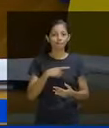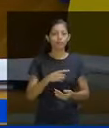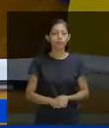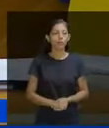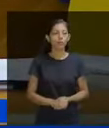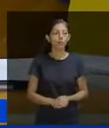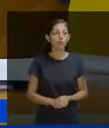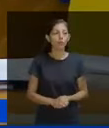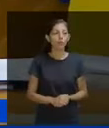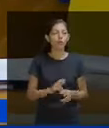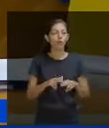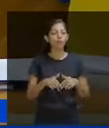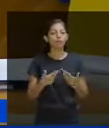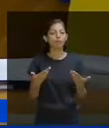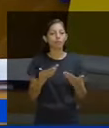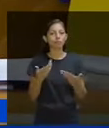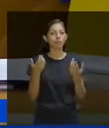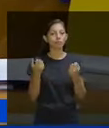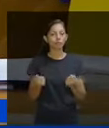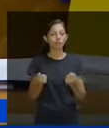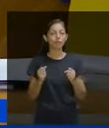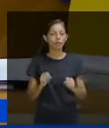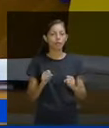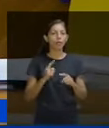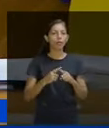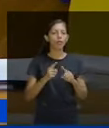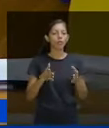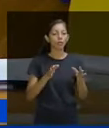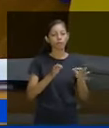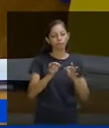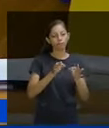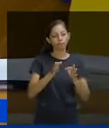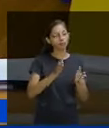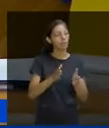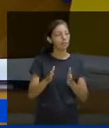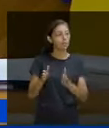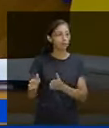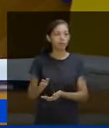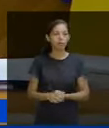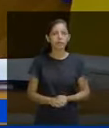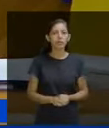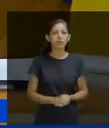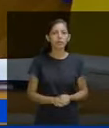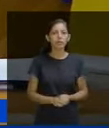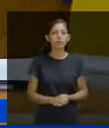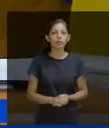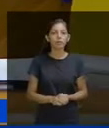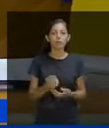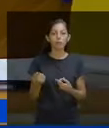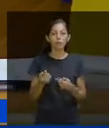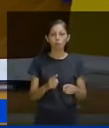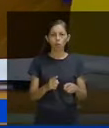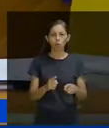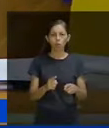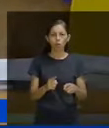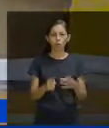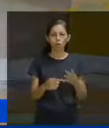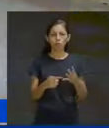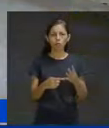é aprovarmos, porque agora sim está toda em ordem. Eu indago aos pares se tem alguma objeção a essa